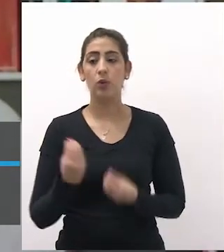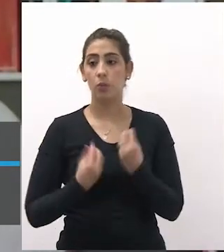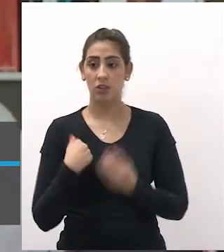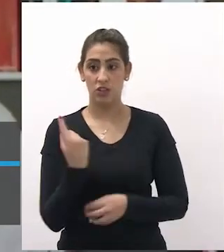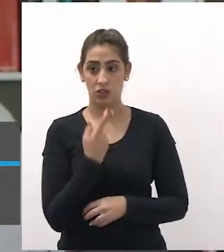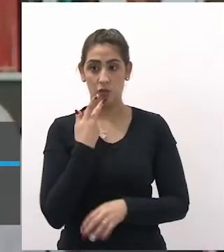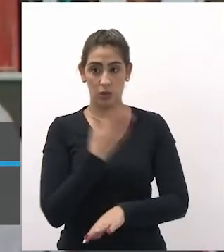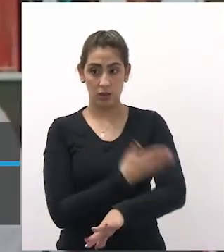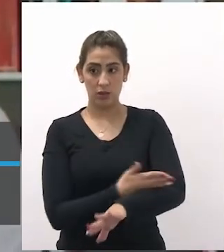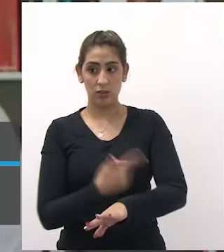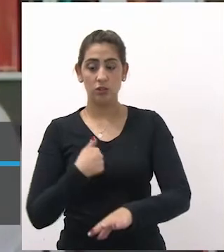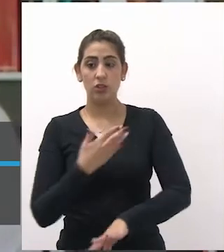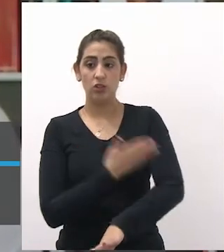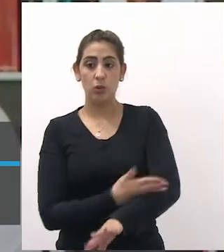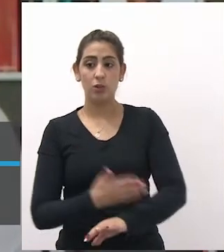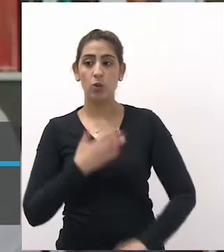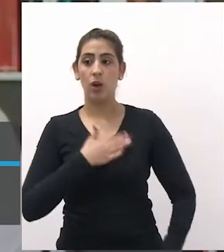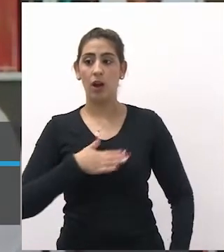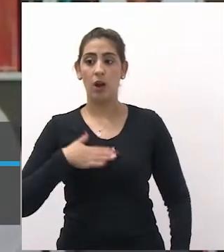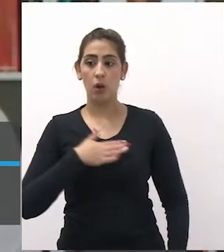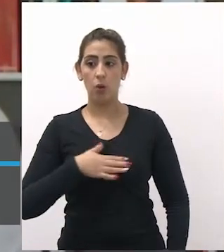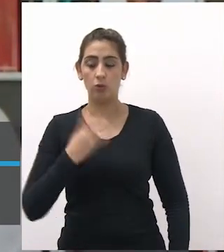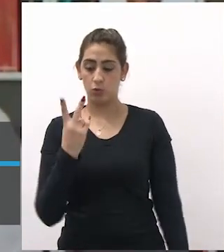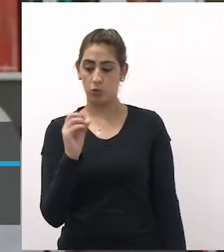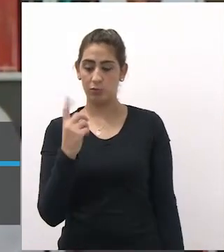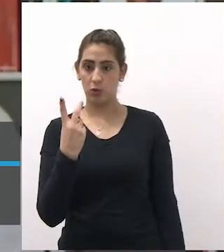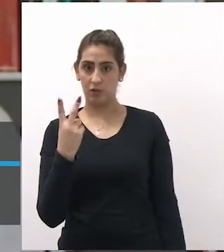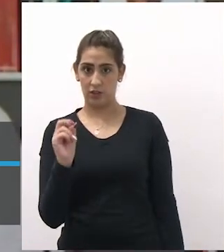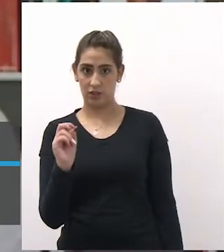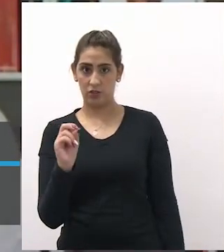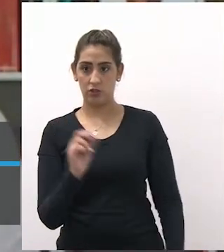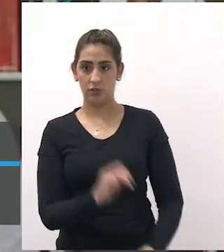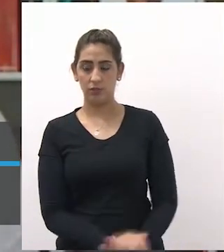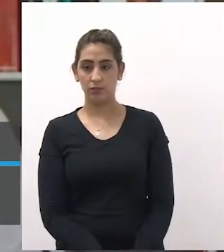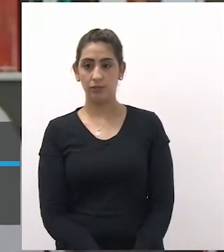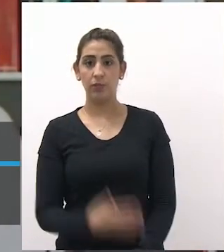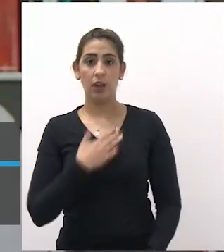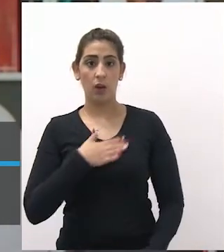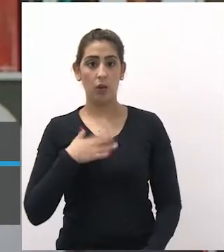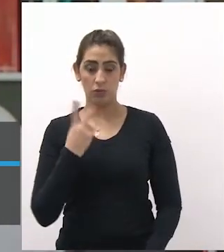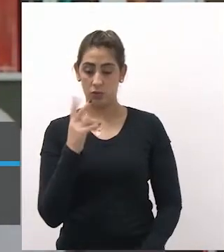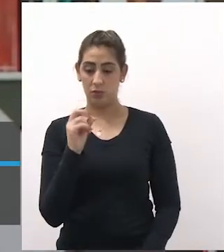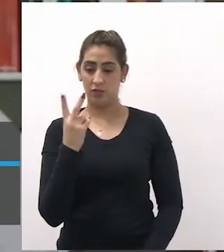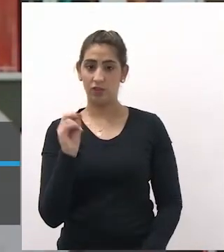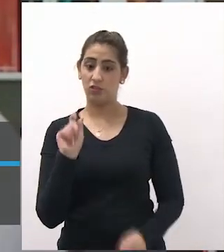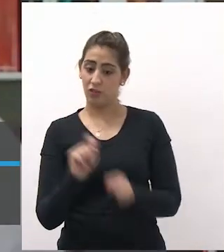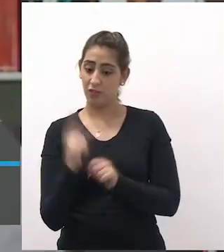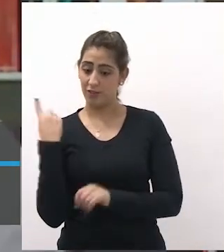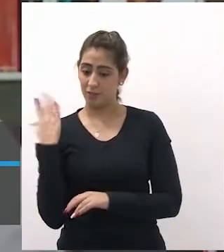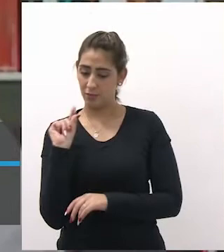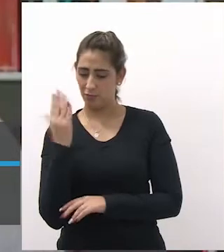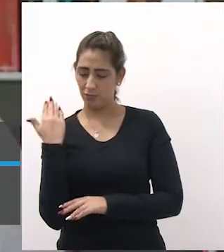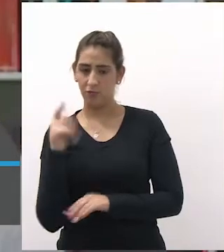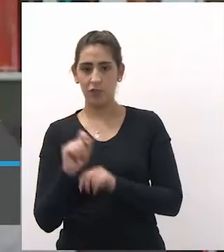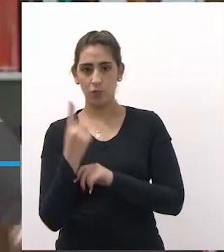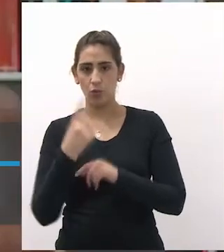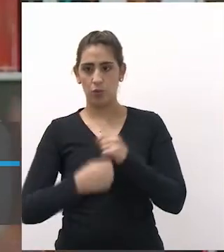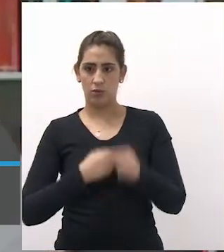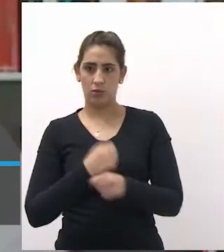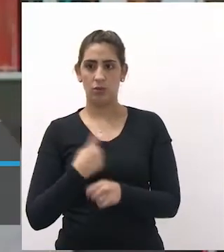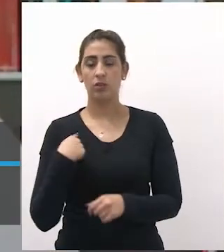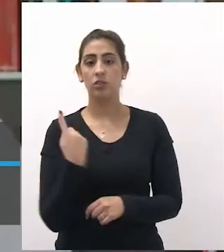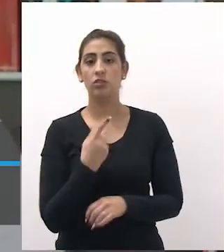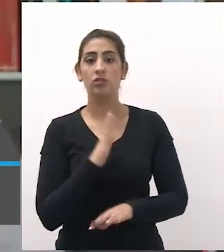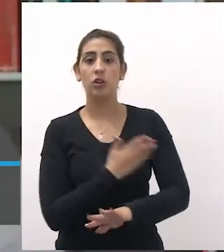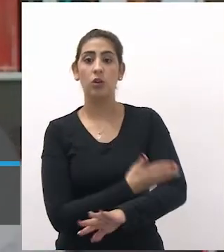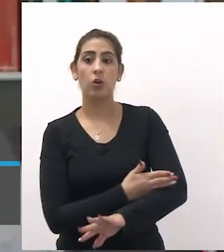a gente começou em agosto de 2020. Agosto, agora a gente fez 1 aninho. E a gente já começou